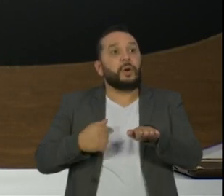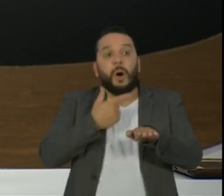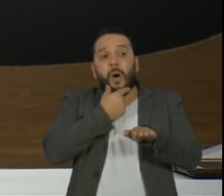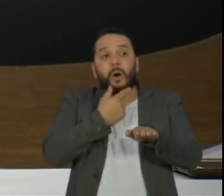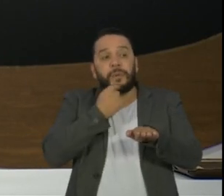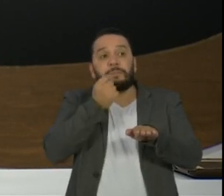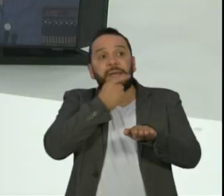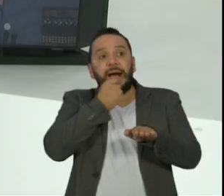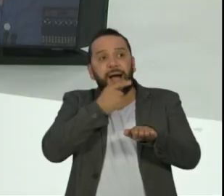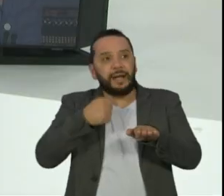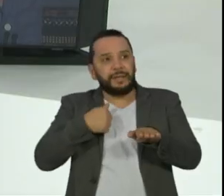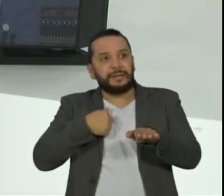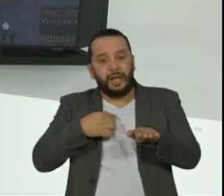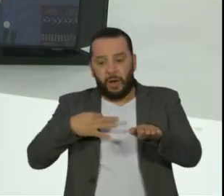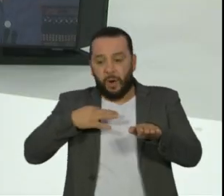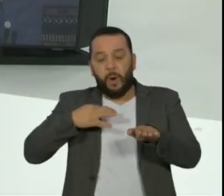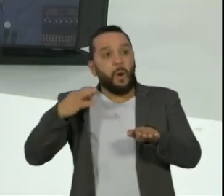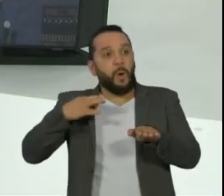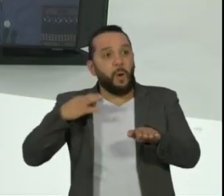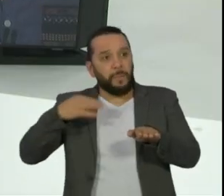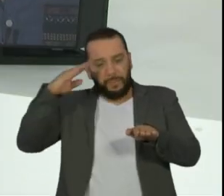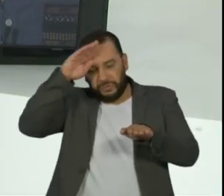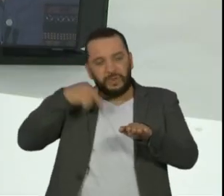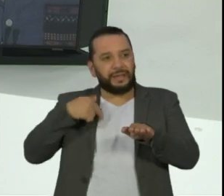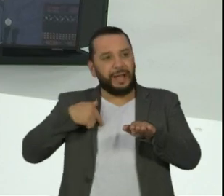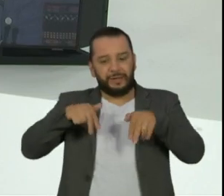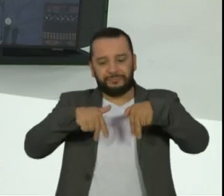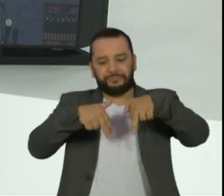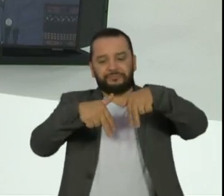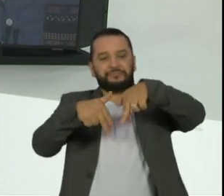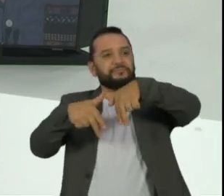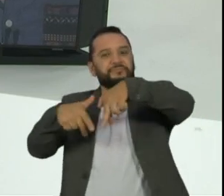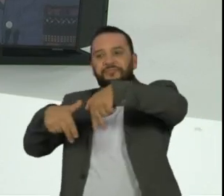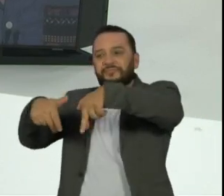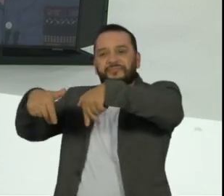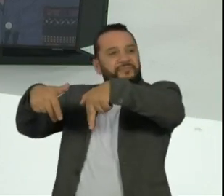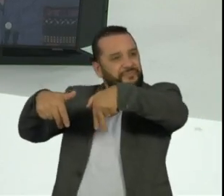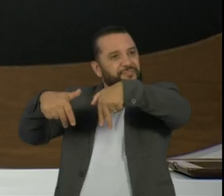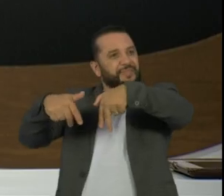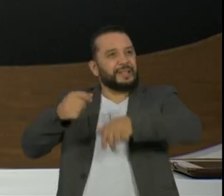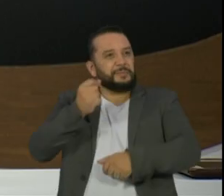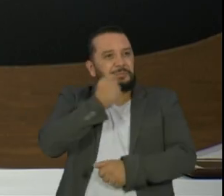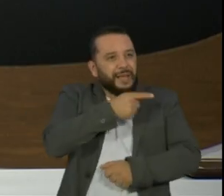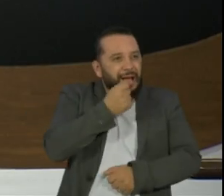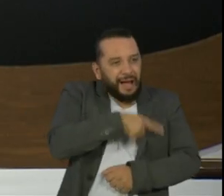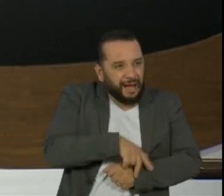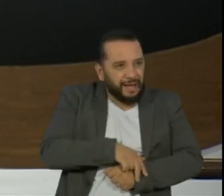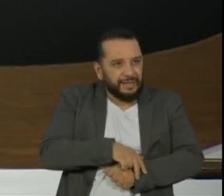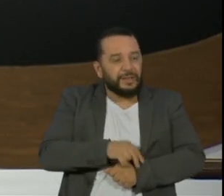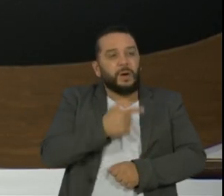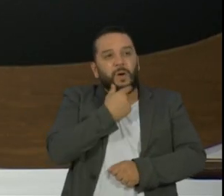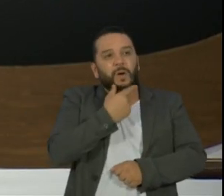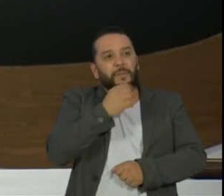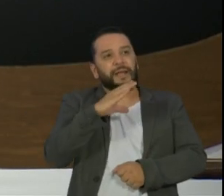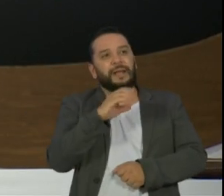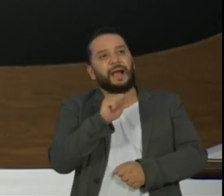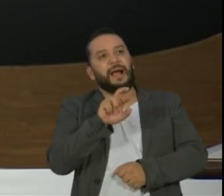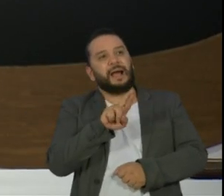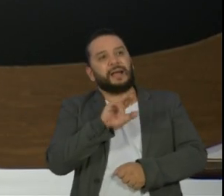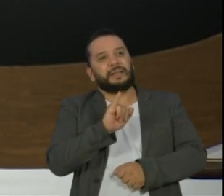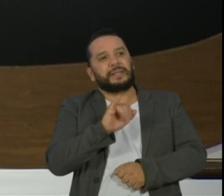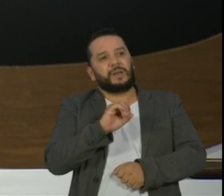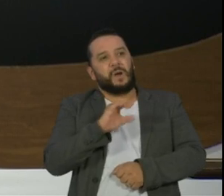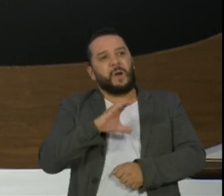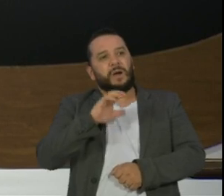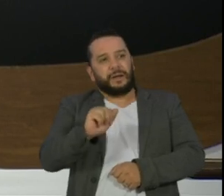fazer uma graça com a imprensa, ironizar a imprensa, etc. É o carioca, esse humorista.